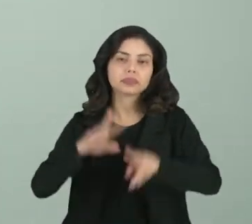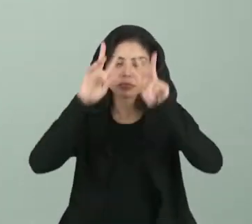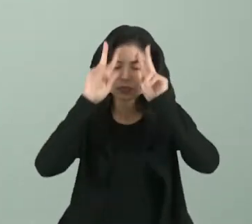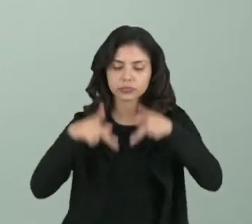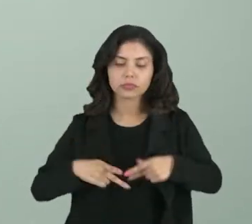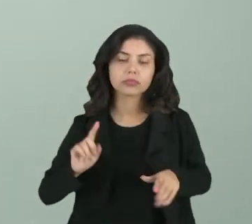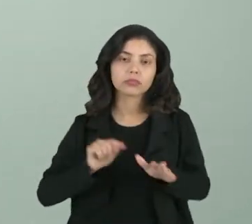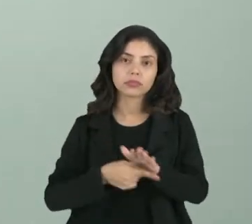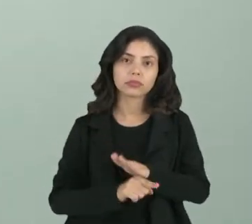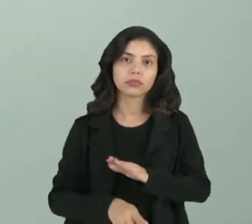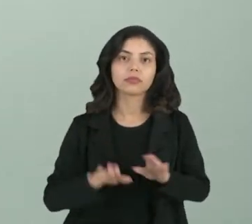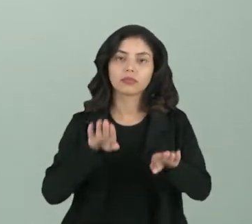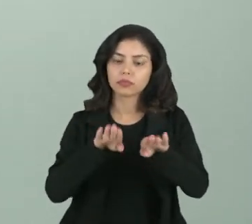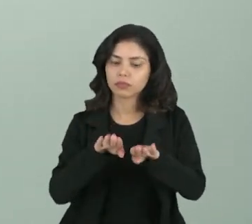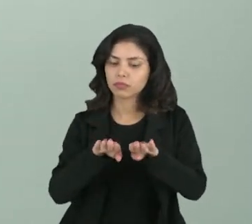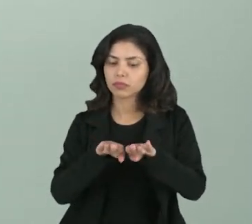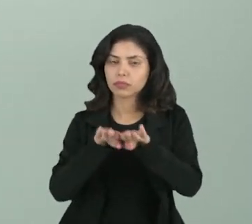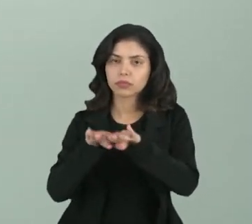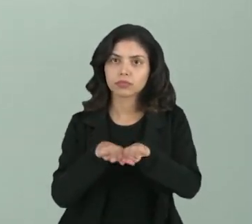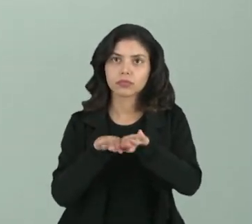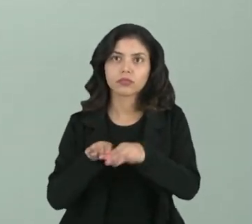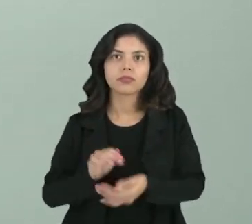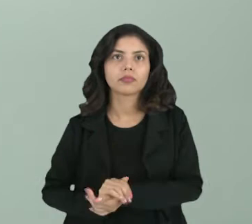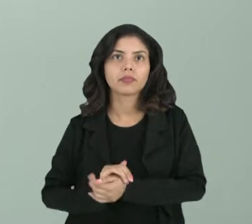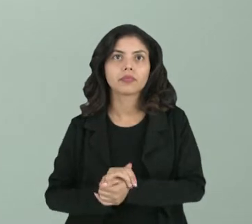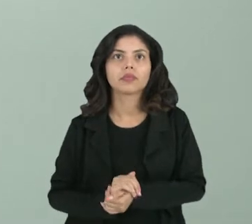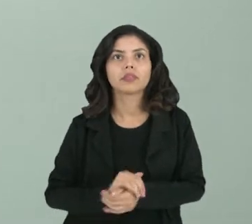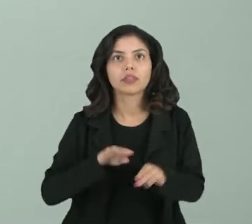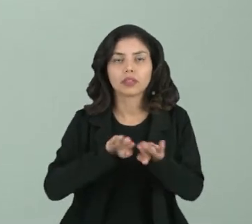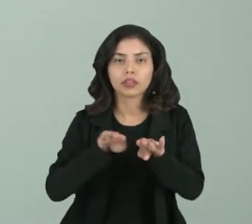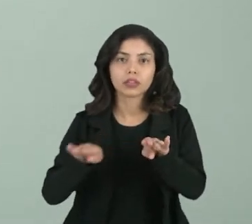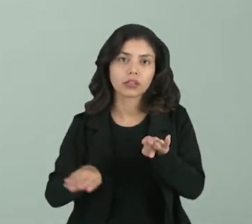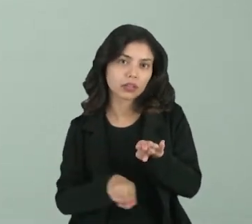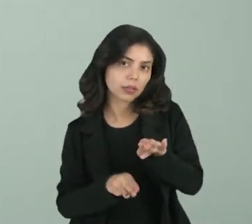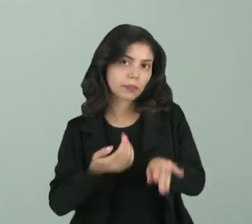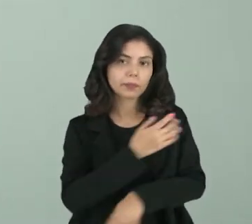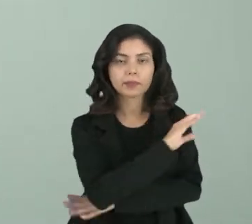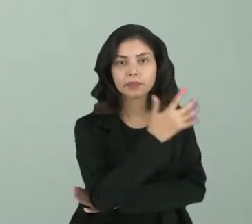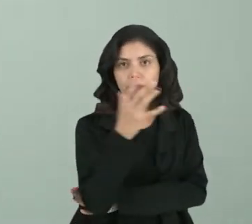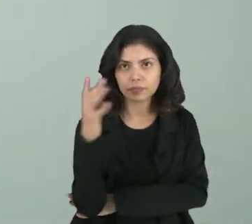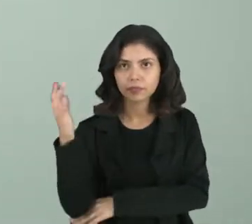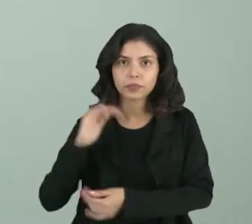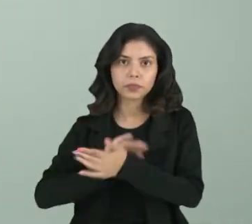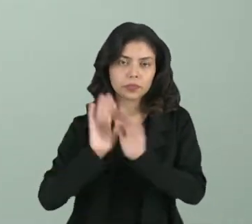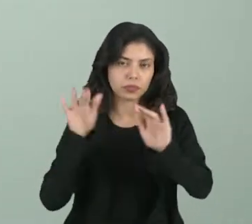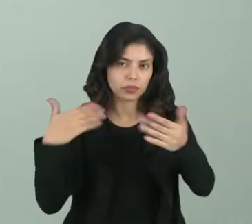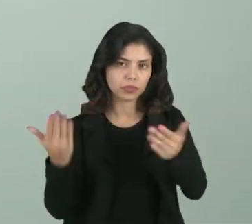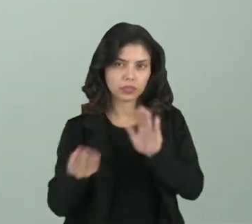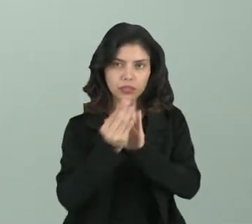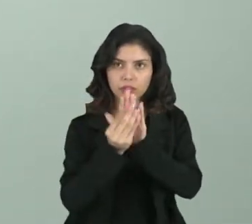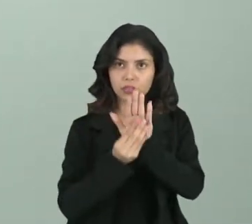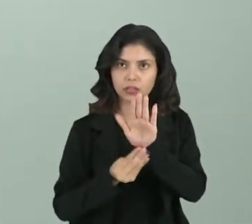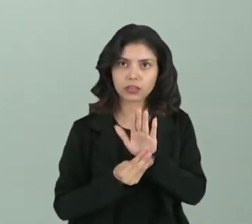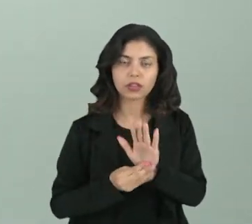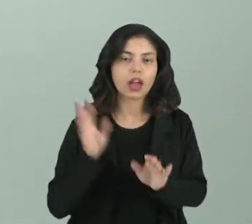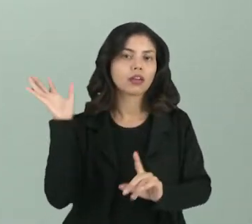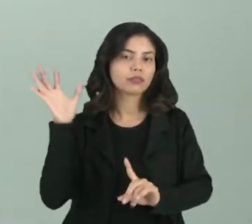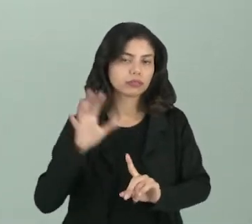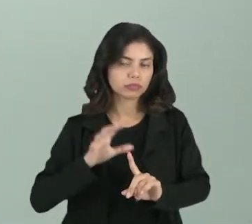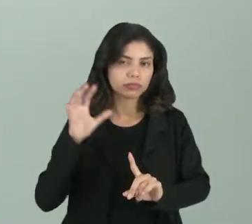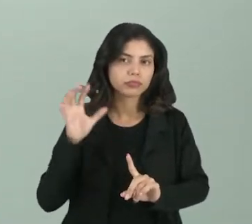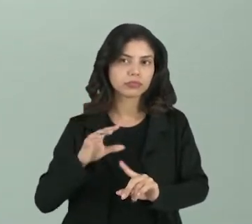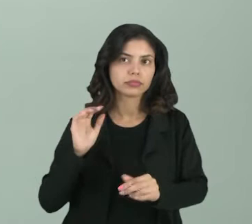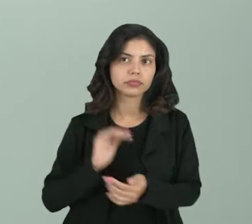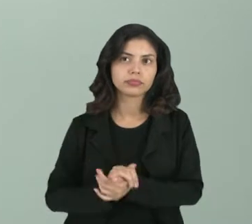desse equilíbrio, e hoje a gente vai ver um pouquinho sobre o desequilíbrio ambiental. Quais são os fatores que